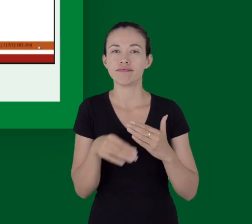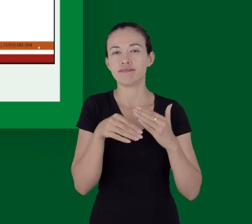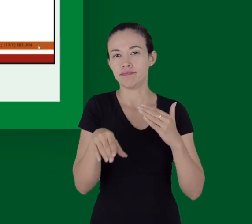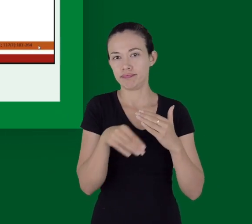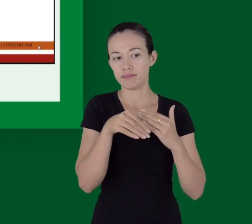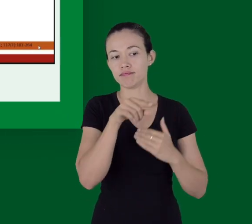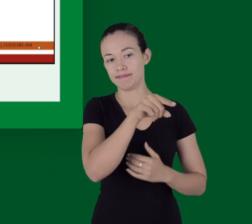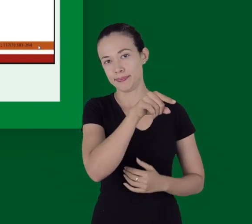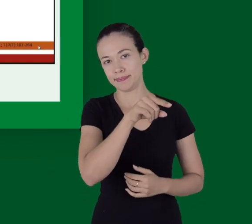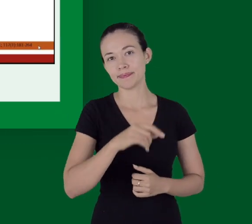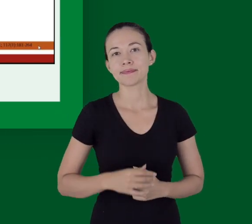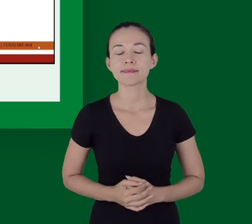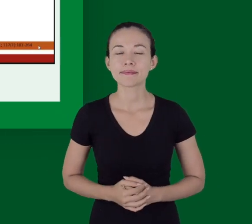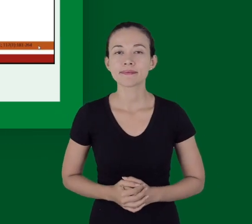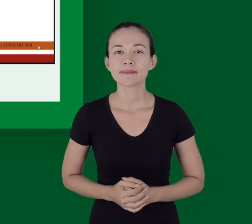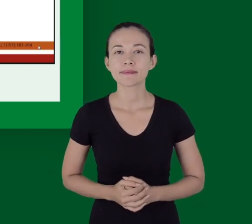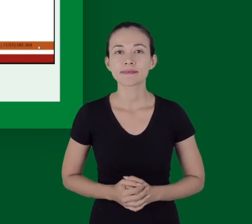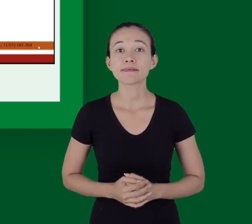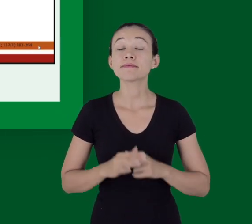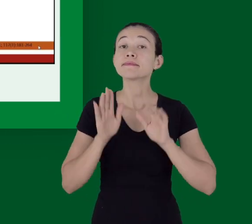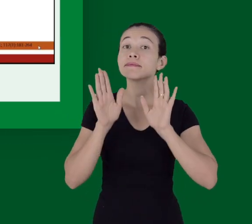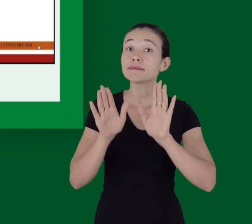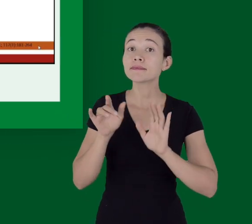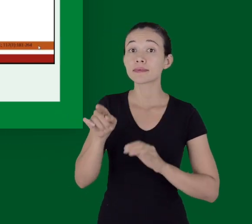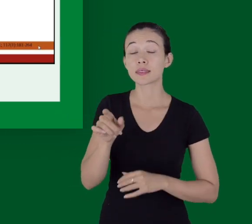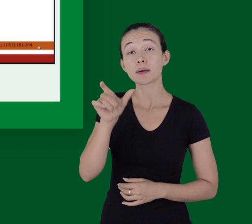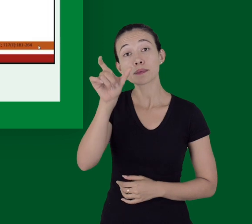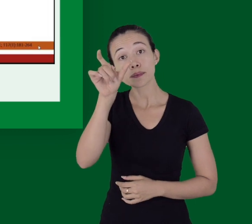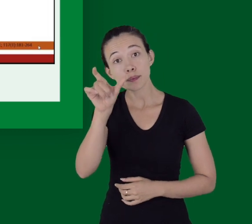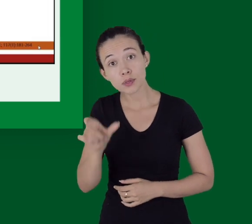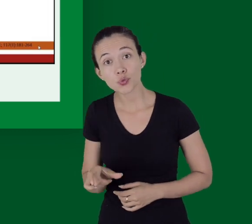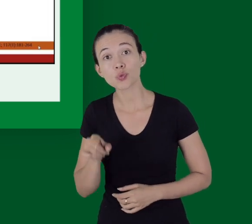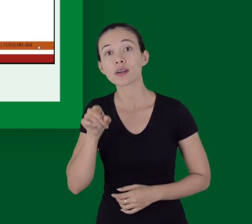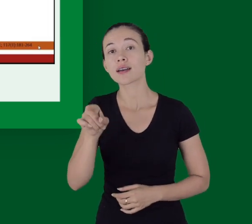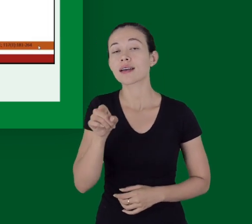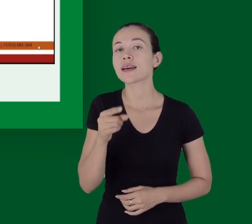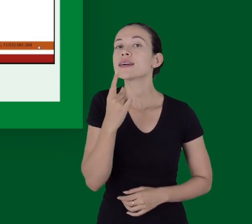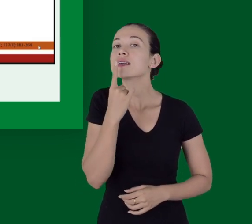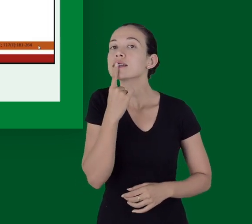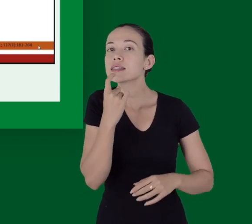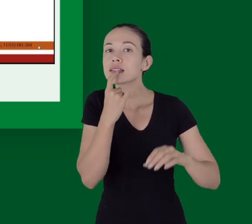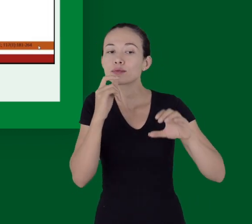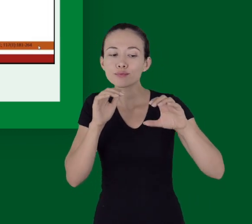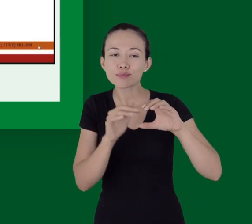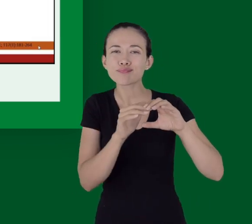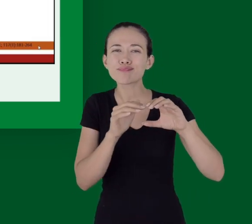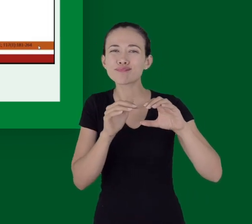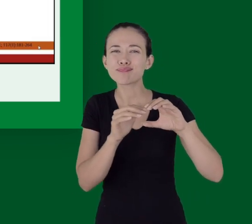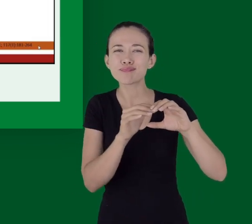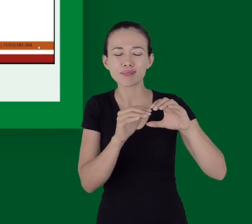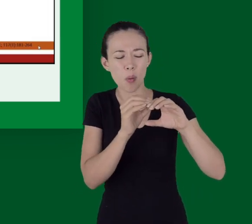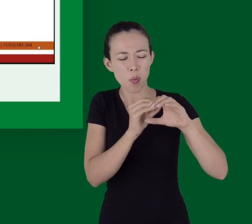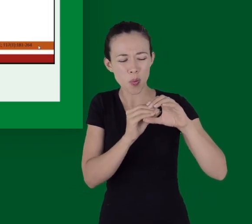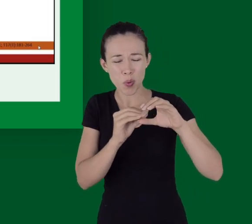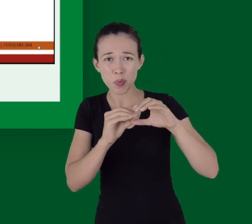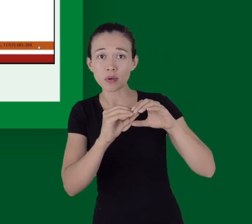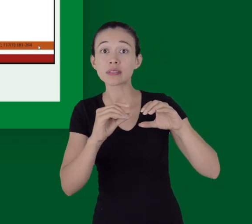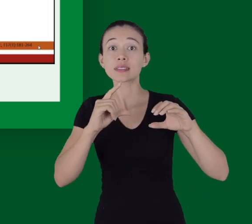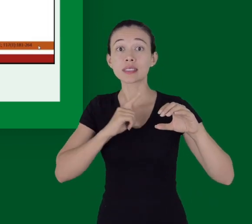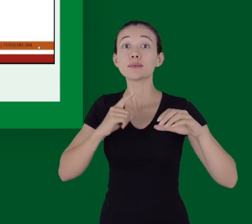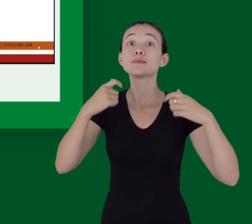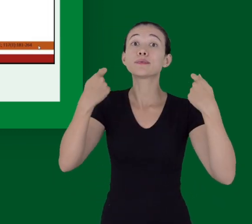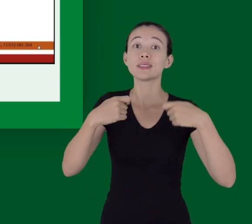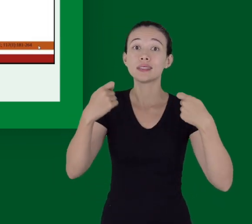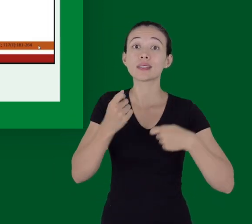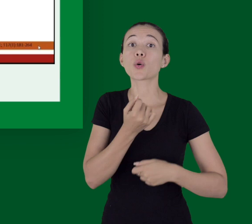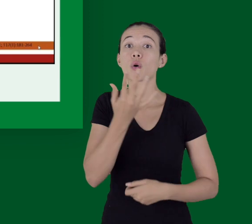dose de ataque do clopidogrel, tá bom? E a dose de ataque só para os pacientes menos de 75 anos. Para paciente dialítico, não tem problema, vai fazer dose de